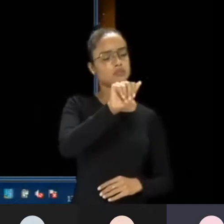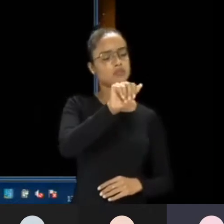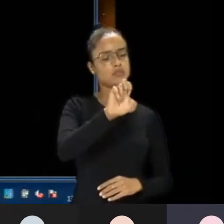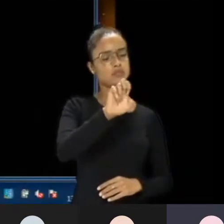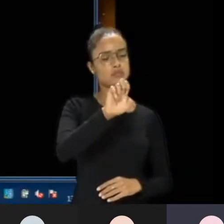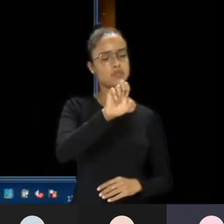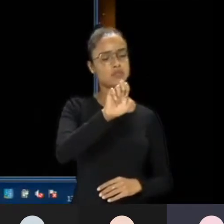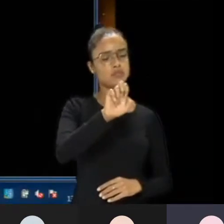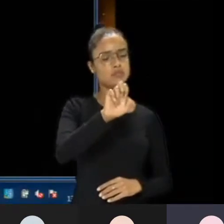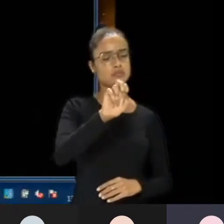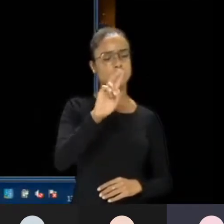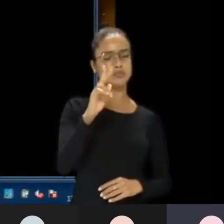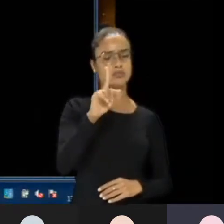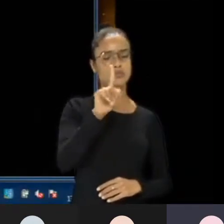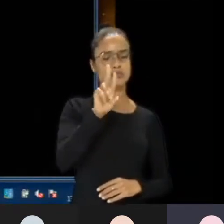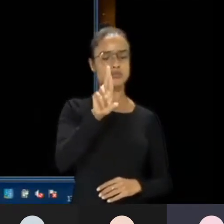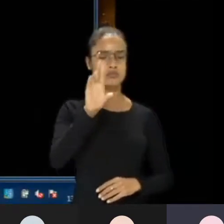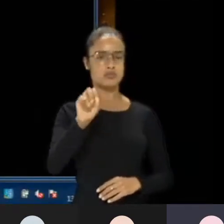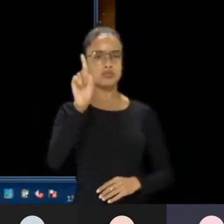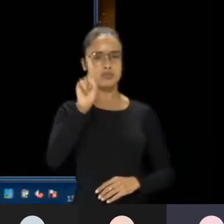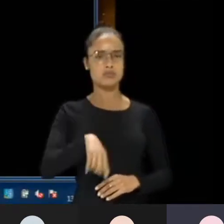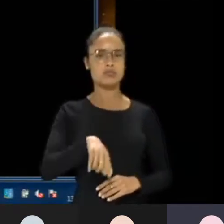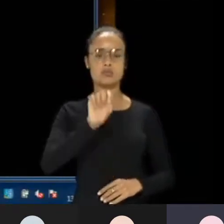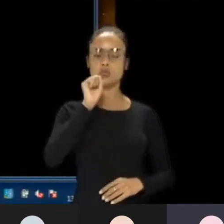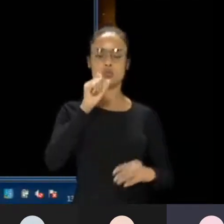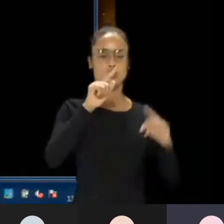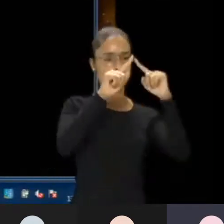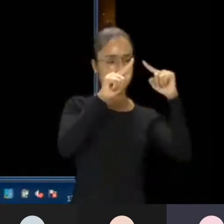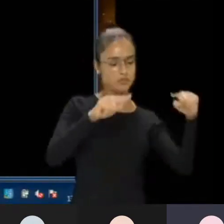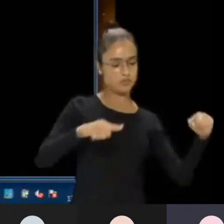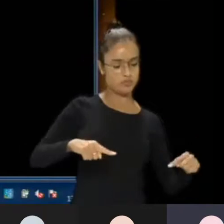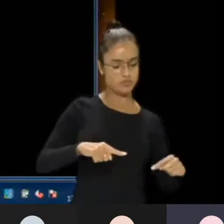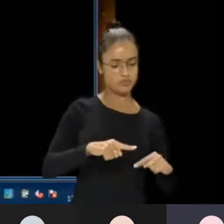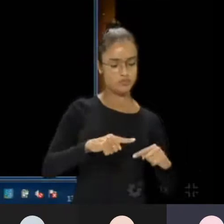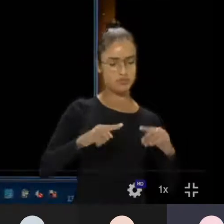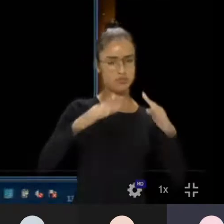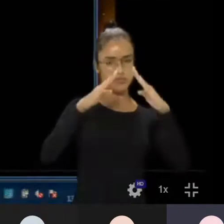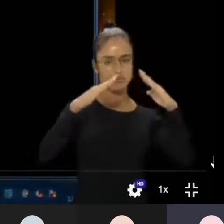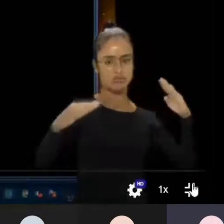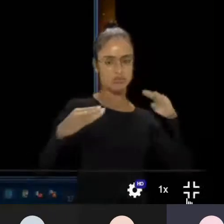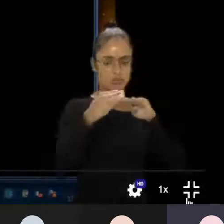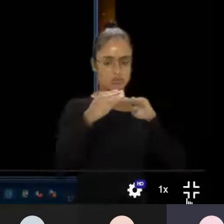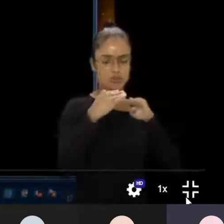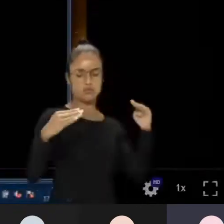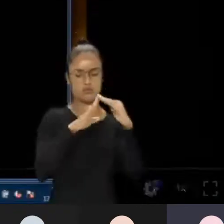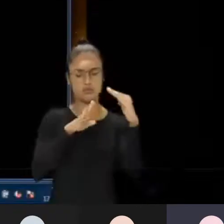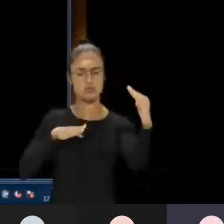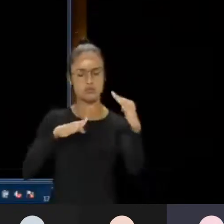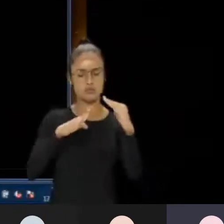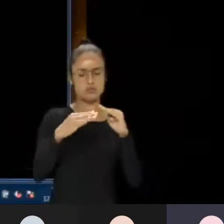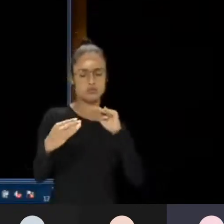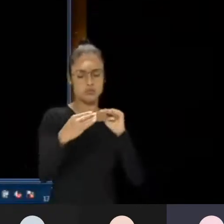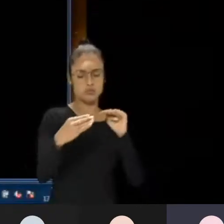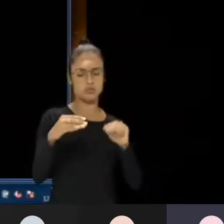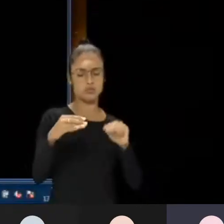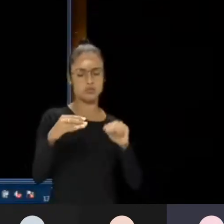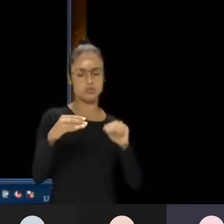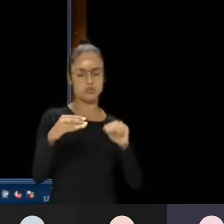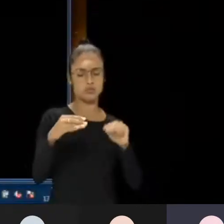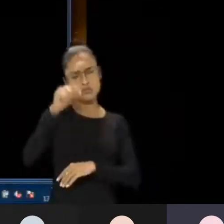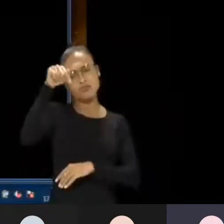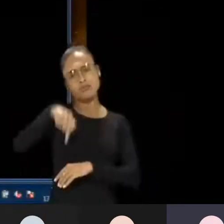tenho a forma tridimensional e a forma planificada. Eu posso optar em